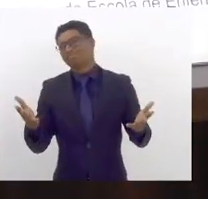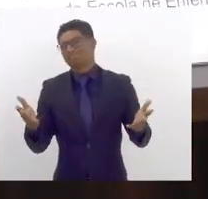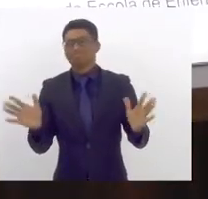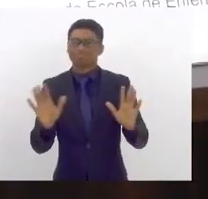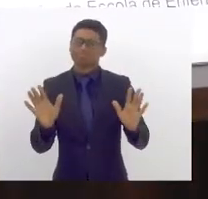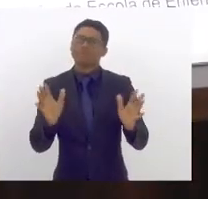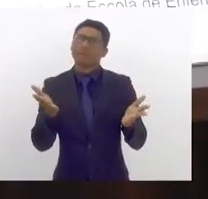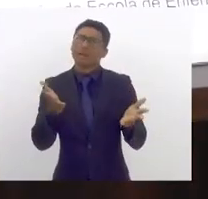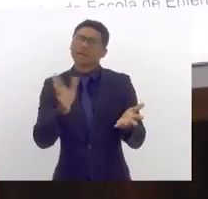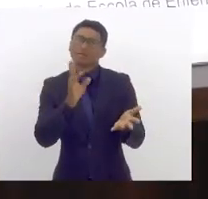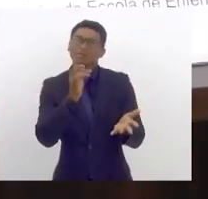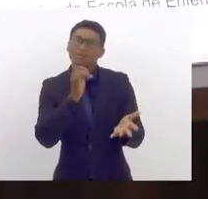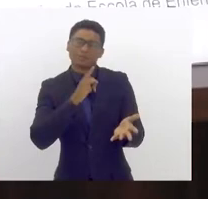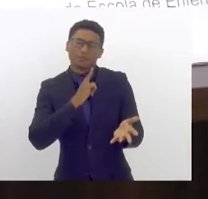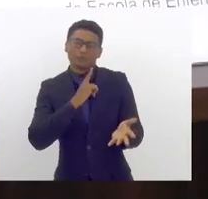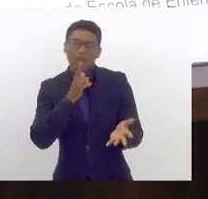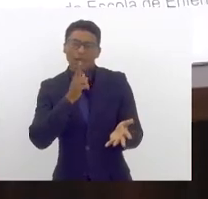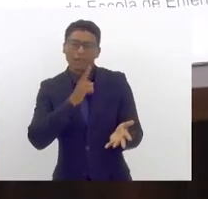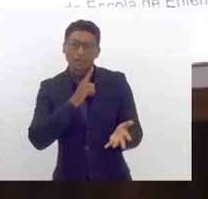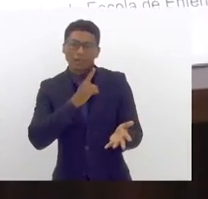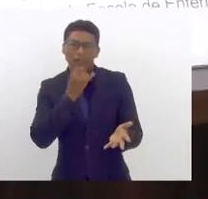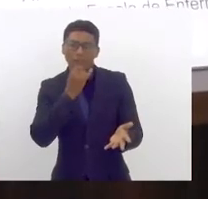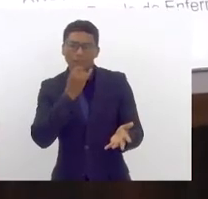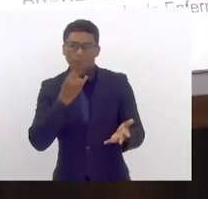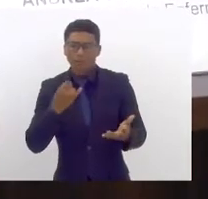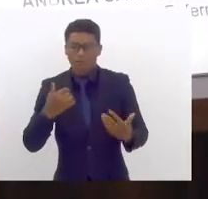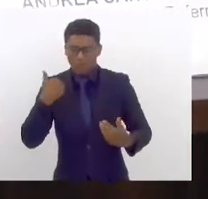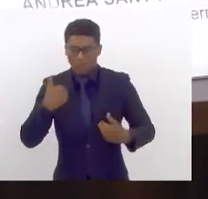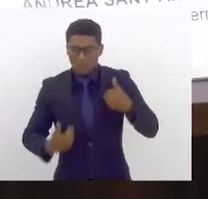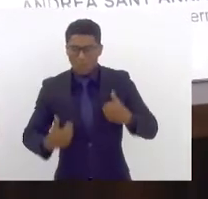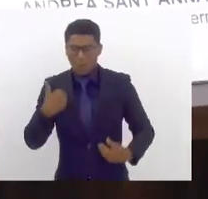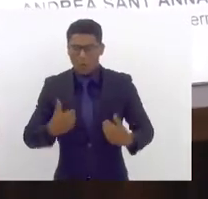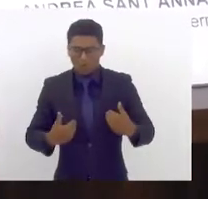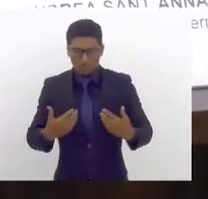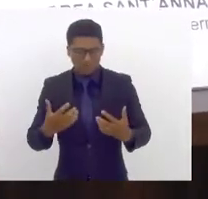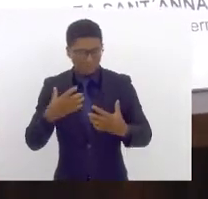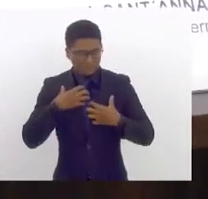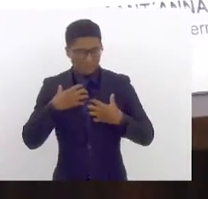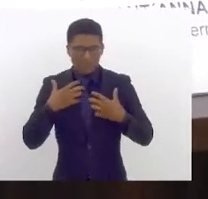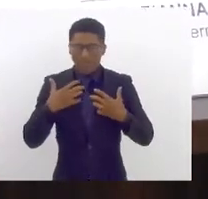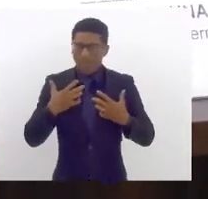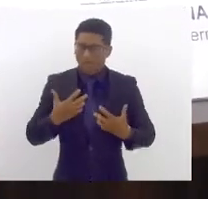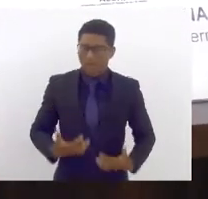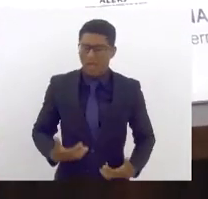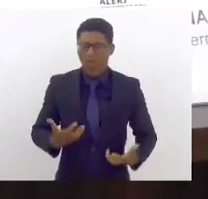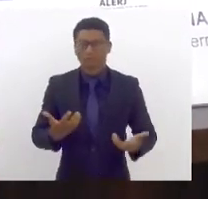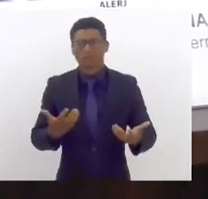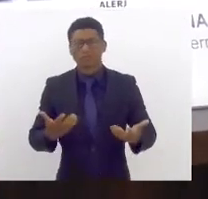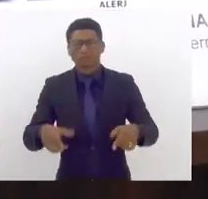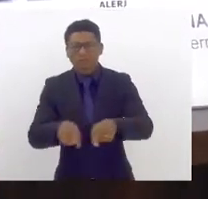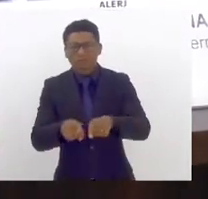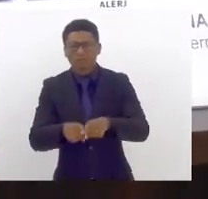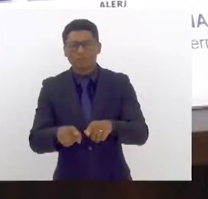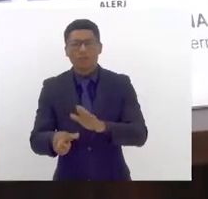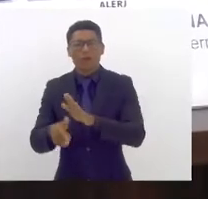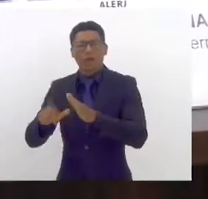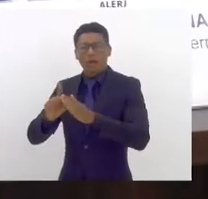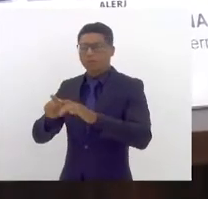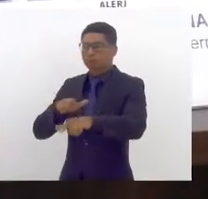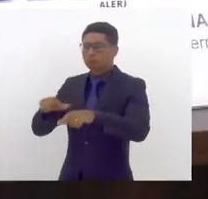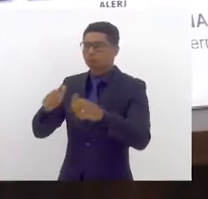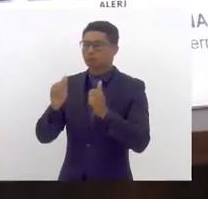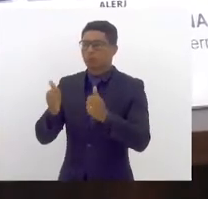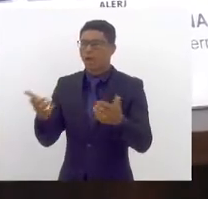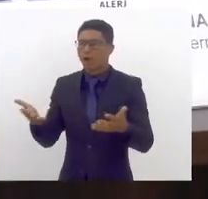tem muitas implicações eles têm repercussões físicas de cansaço de limitações de você a fazer agora eu já não aguento mais fazer